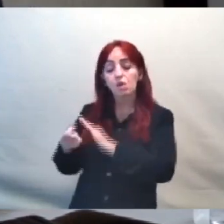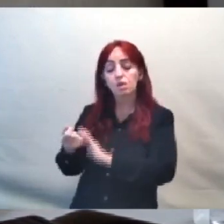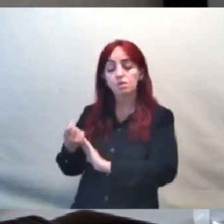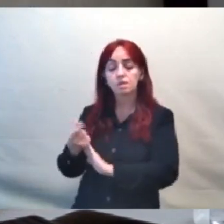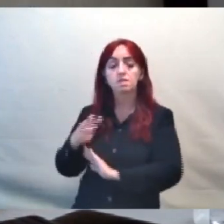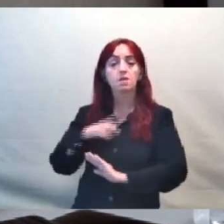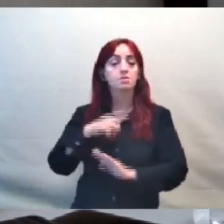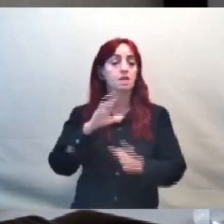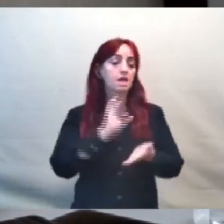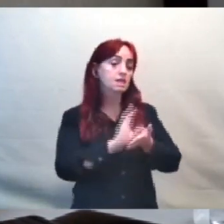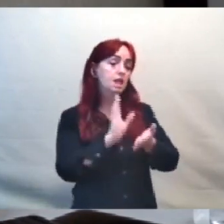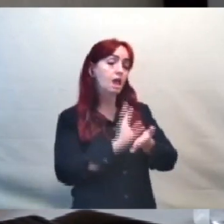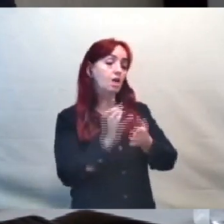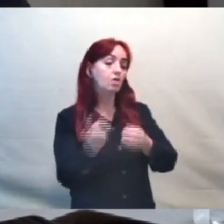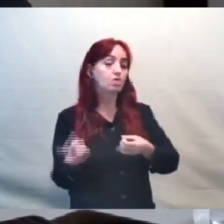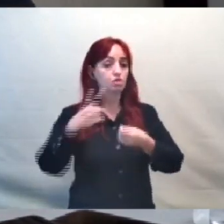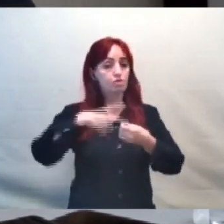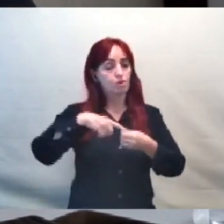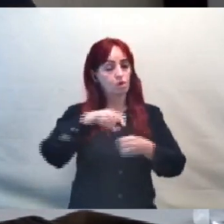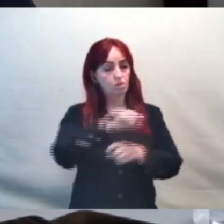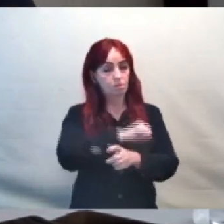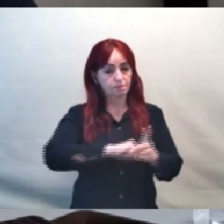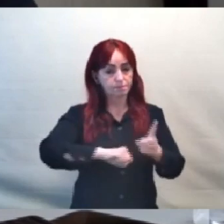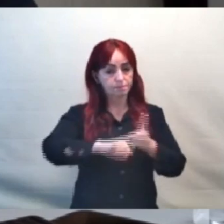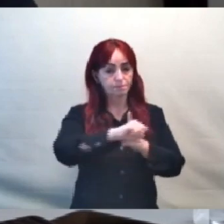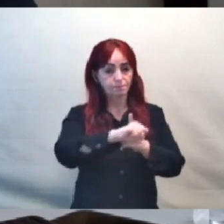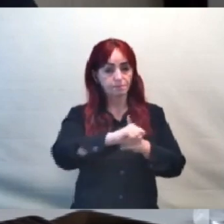para a sociedade.